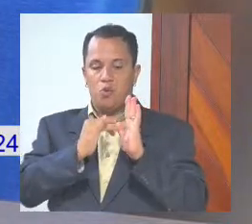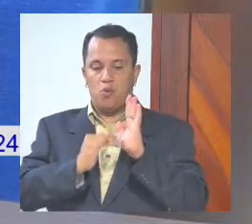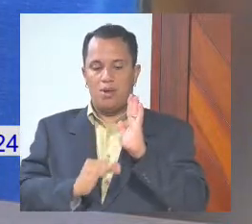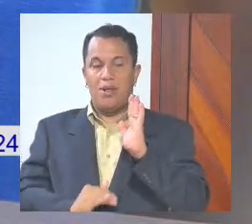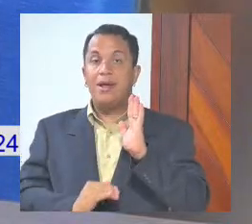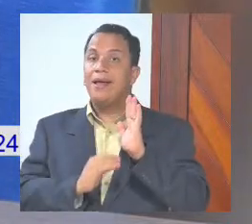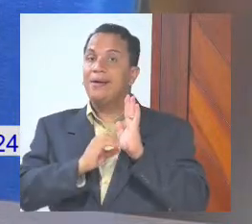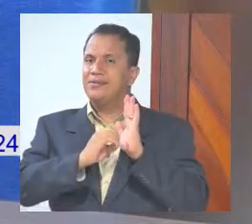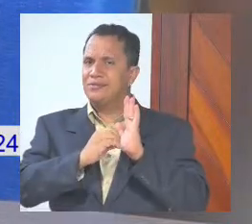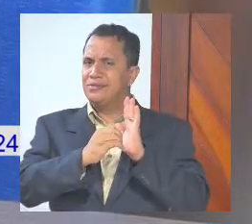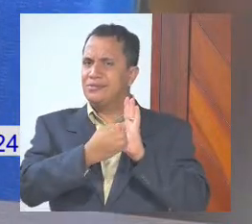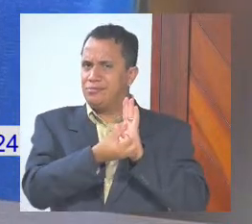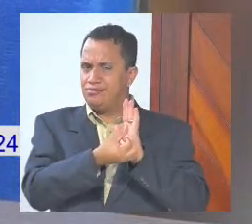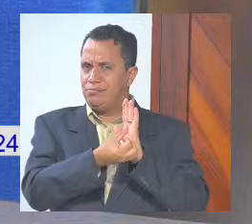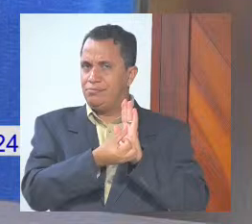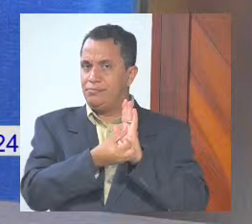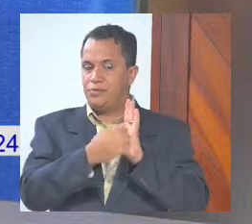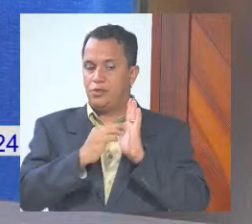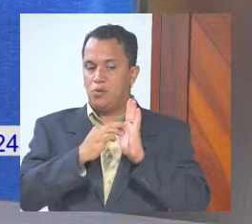número